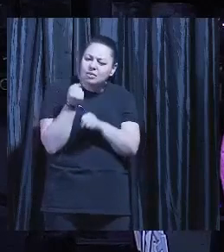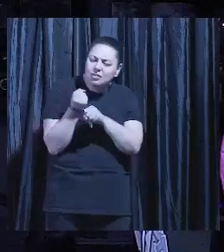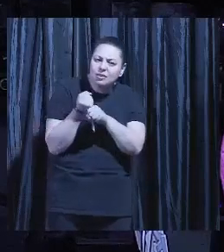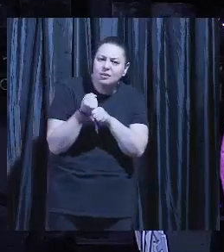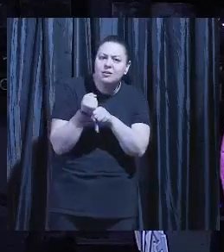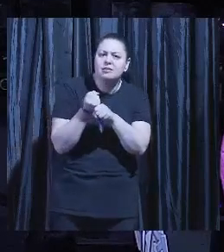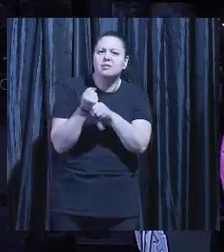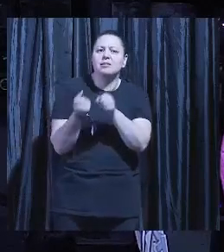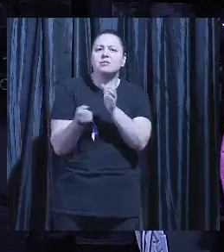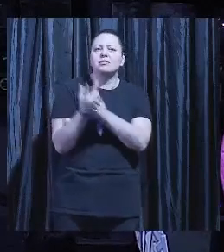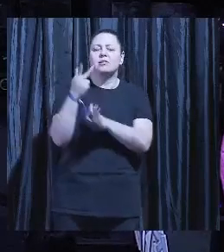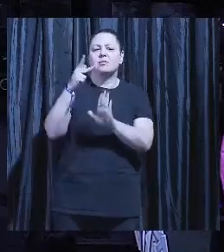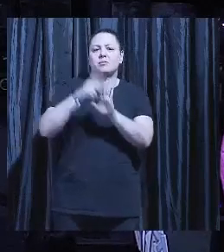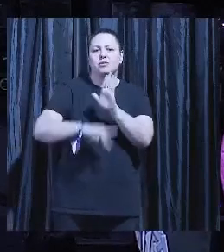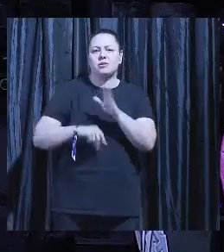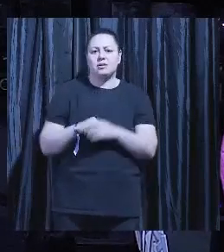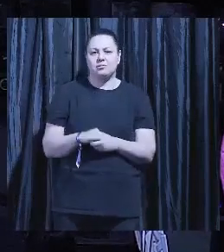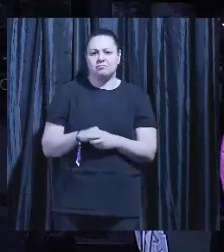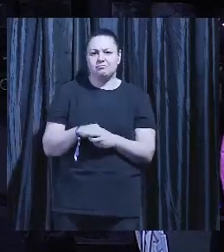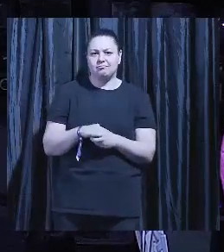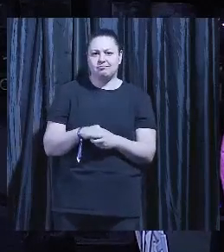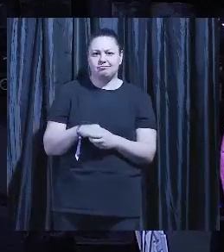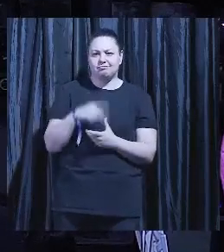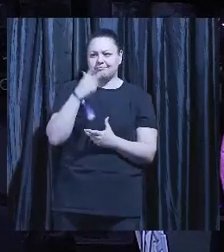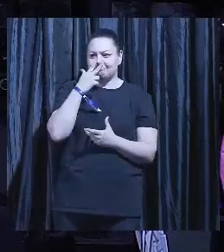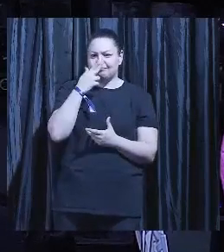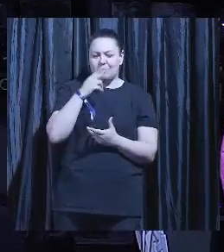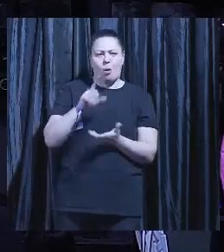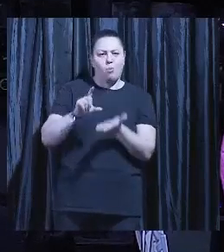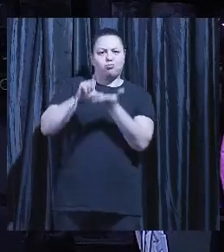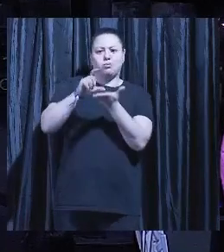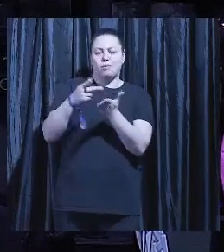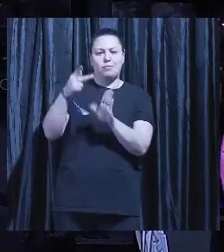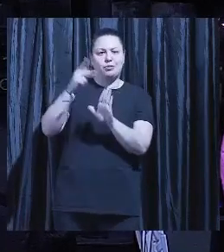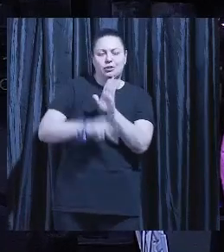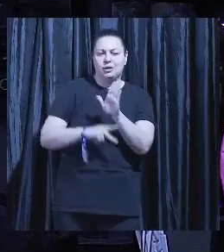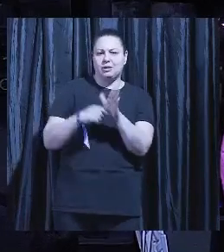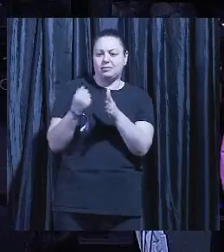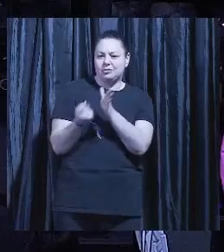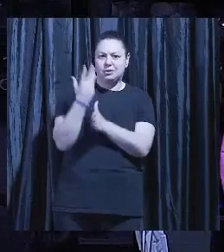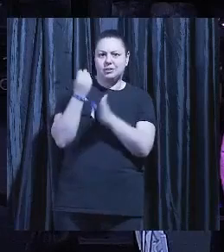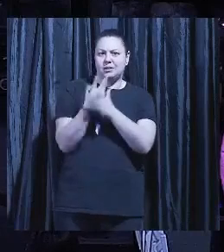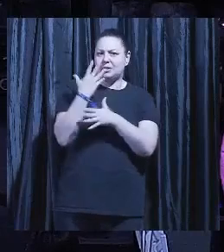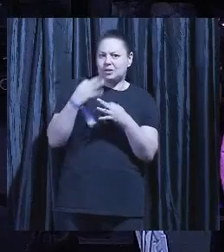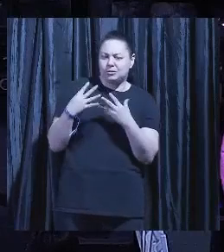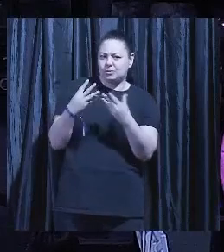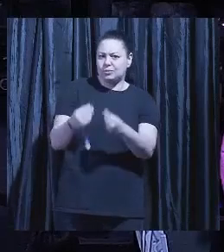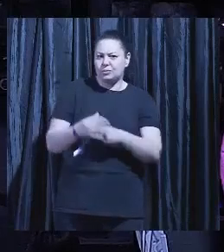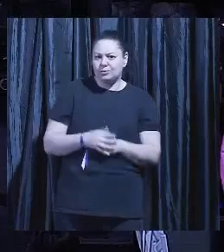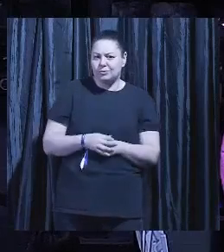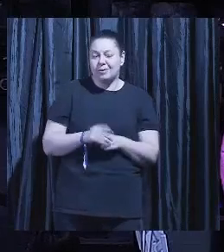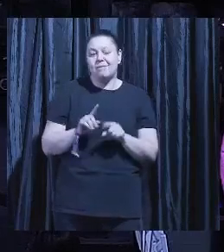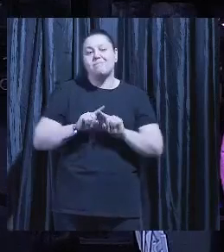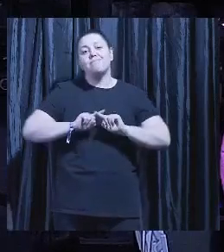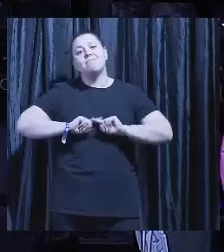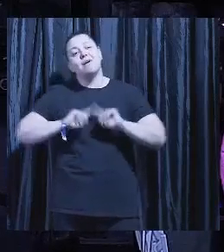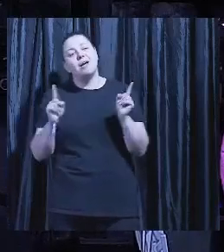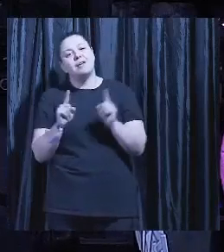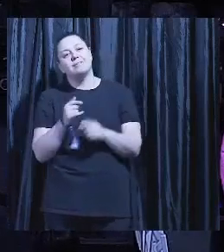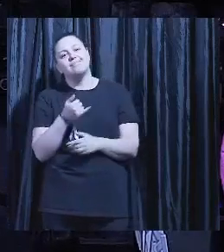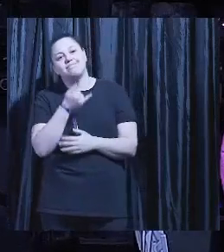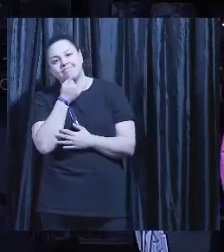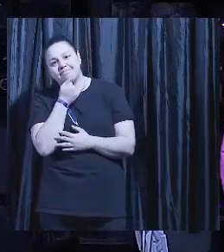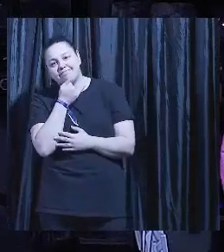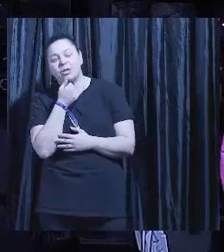anos. Era isso aqui, ó, uma bíblia, que a gente chama, que a gente desenvolve tudo. Falou, mas infelizmente, assim, a gente